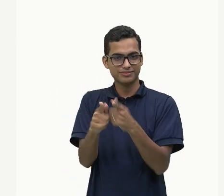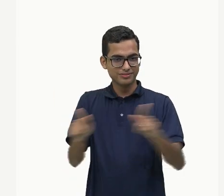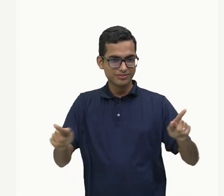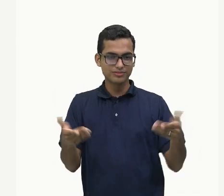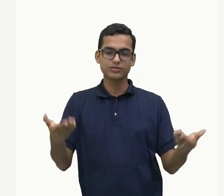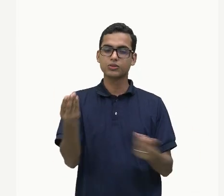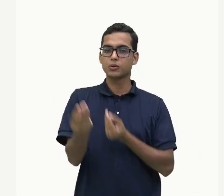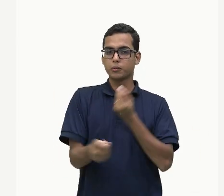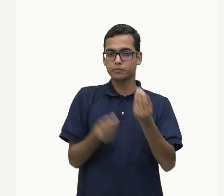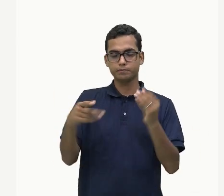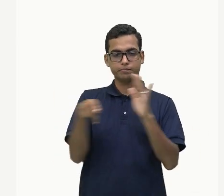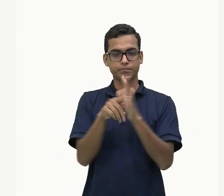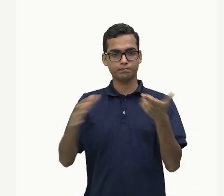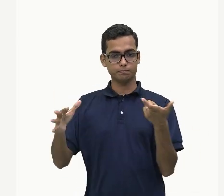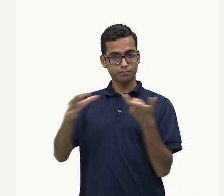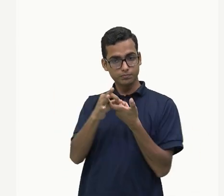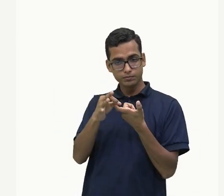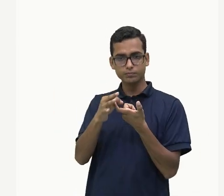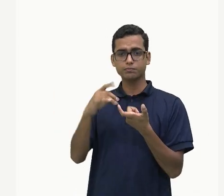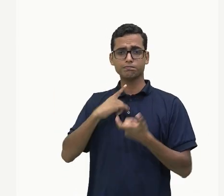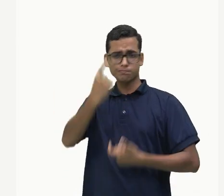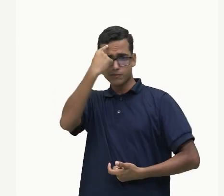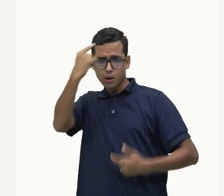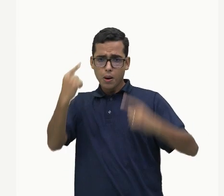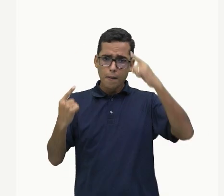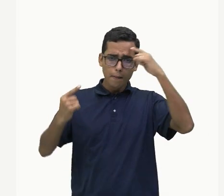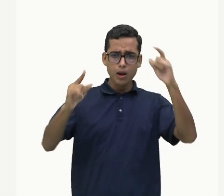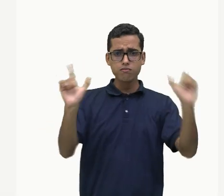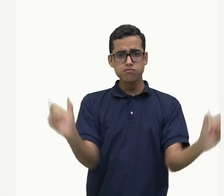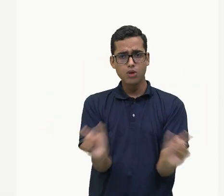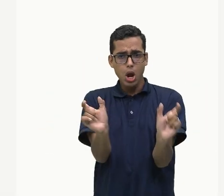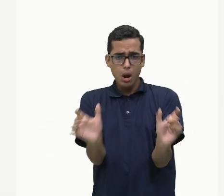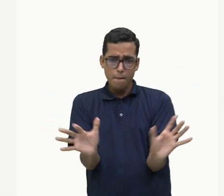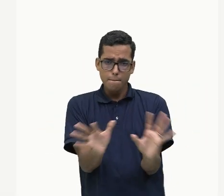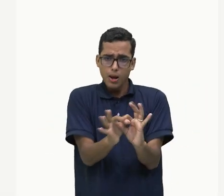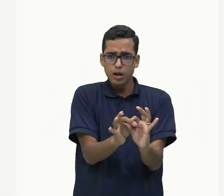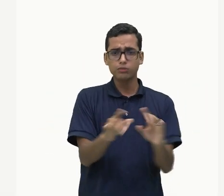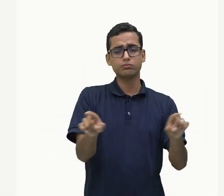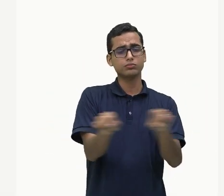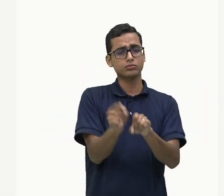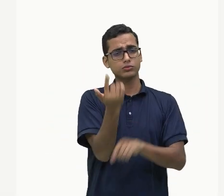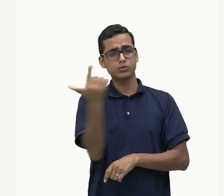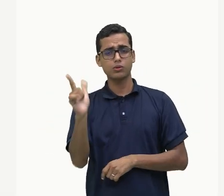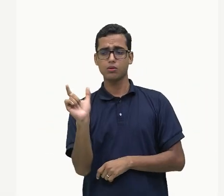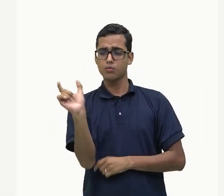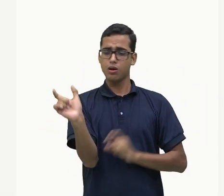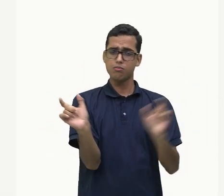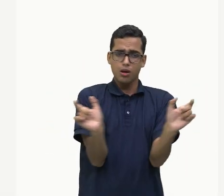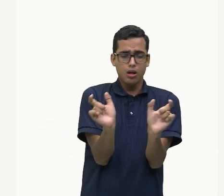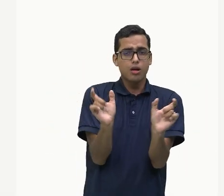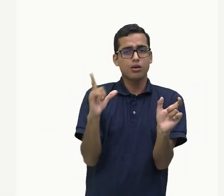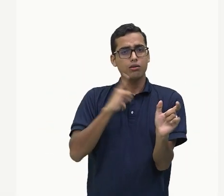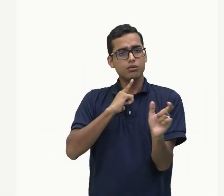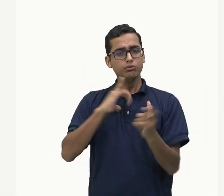originalmente como conectiva, ela serve para conectar ideias, mas nós também temos outras palavras, outros termos que assumem esse papel